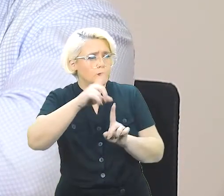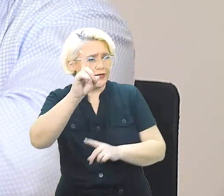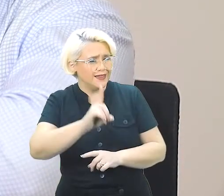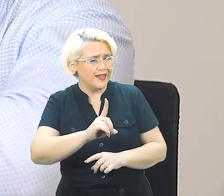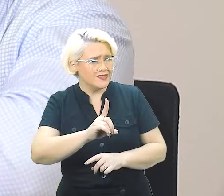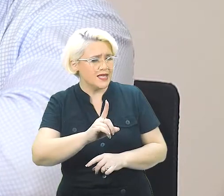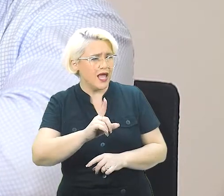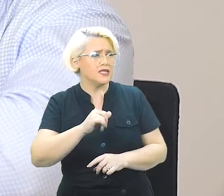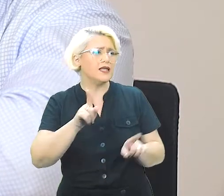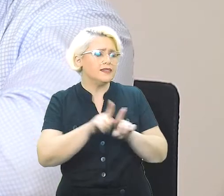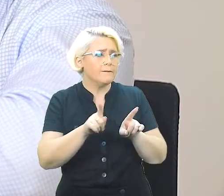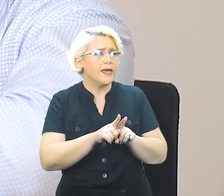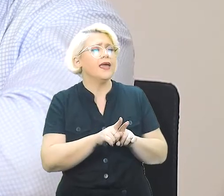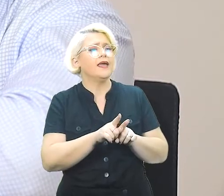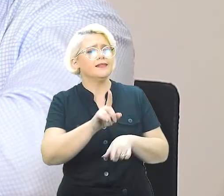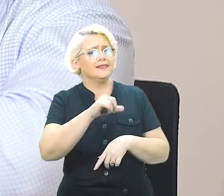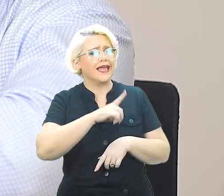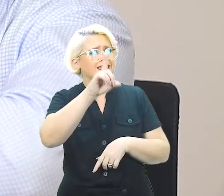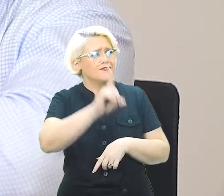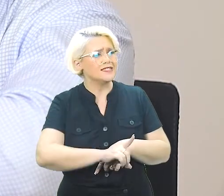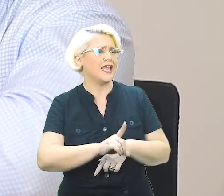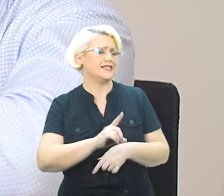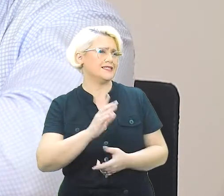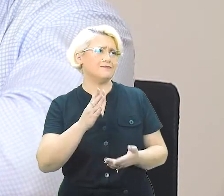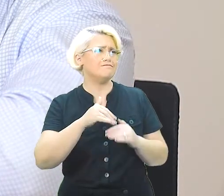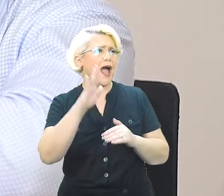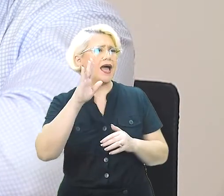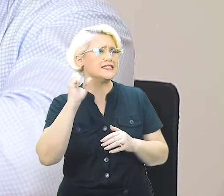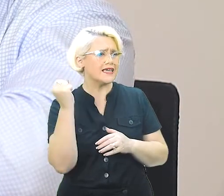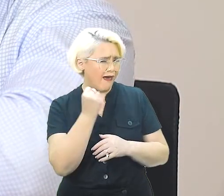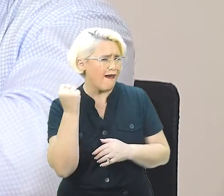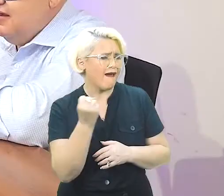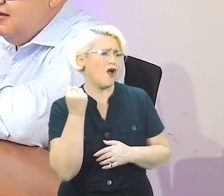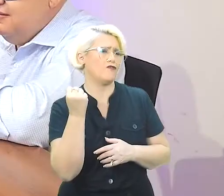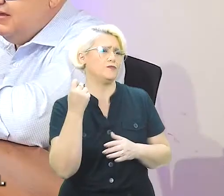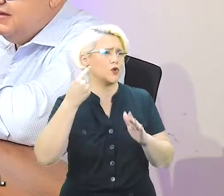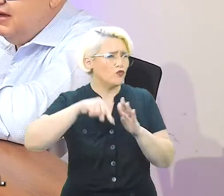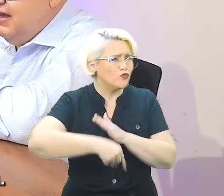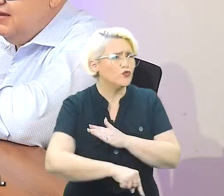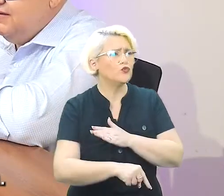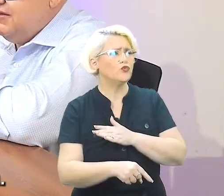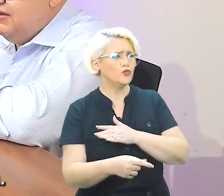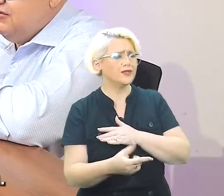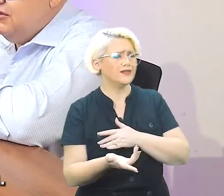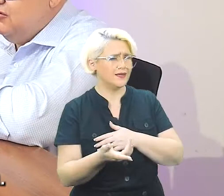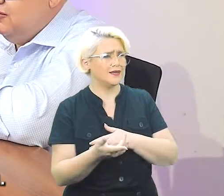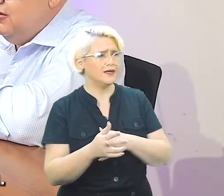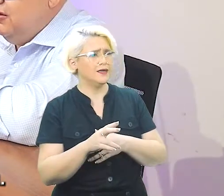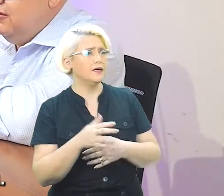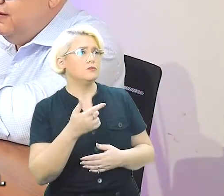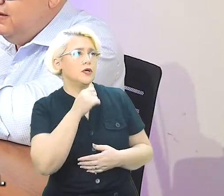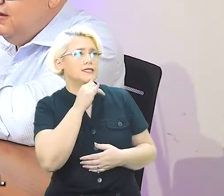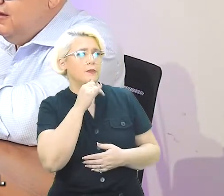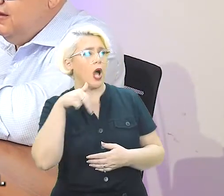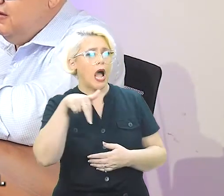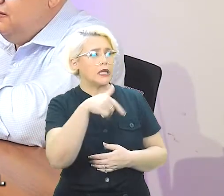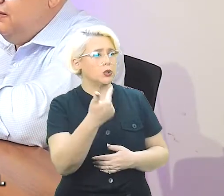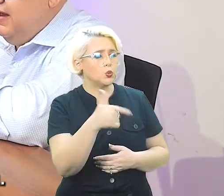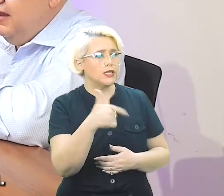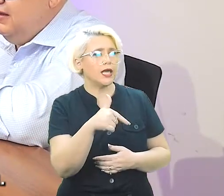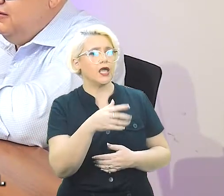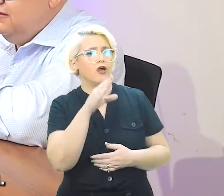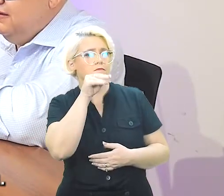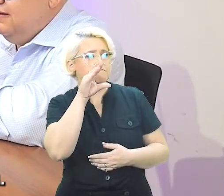inclusive aquelas que têm deficiências mais severas, mais graves, que não se locomovem, que